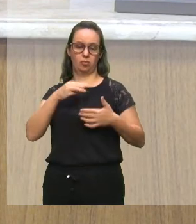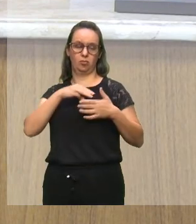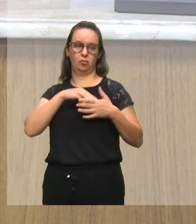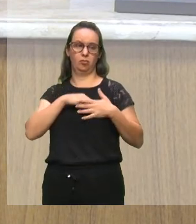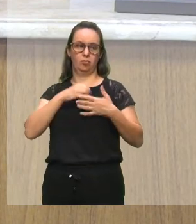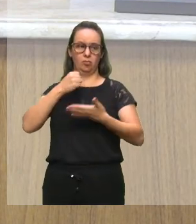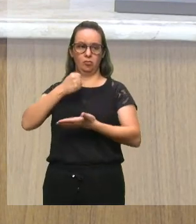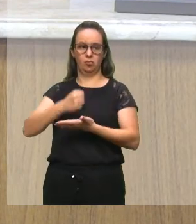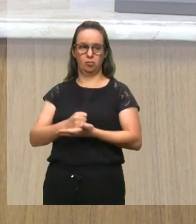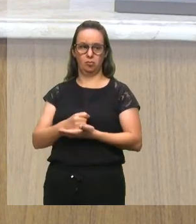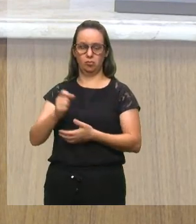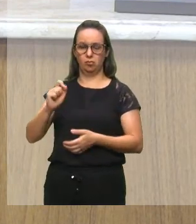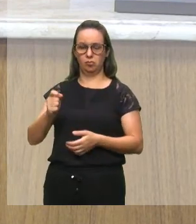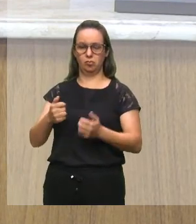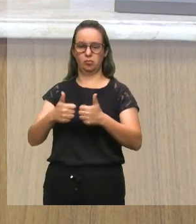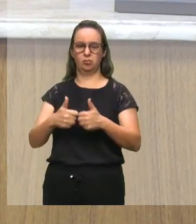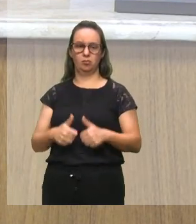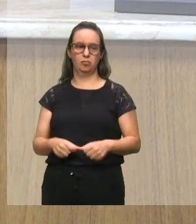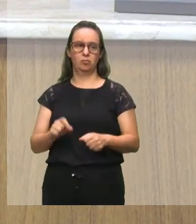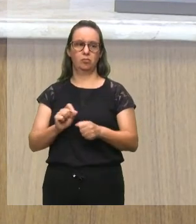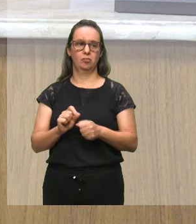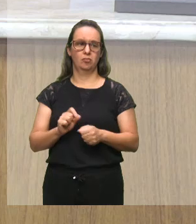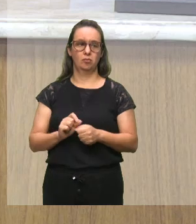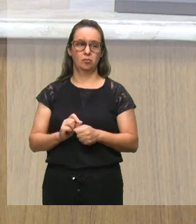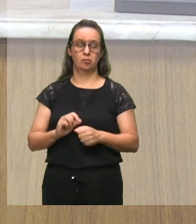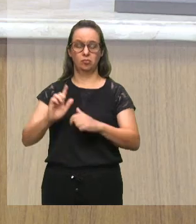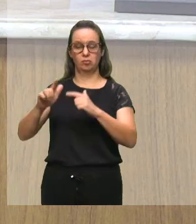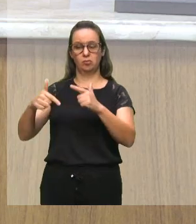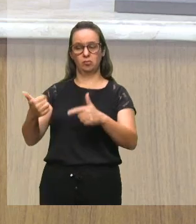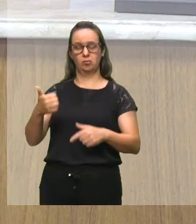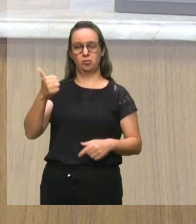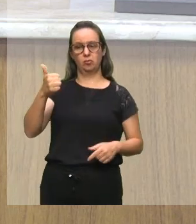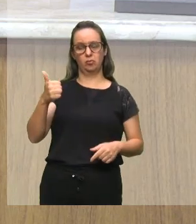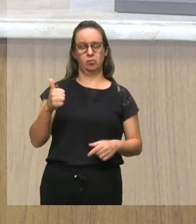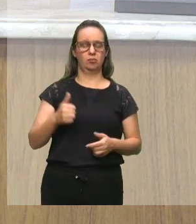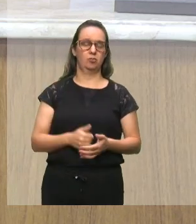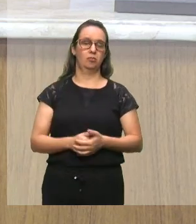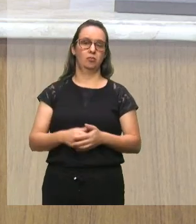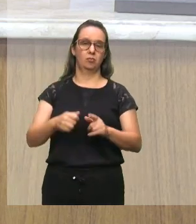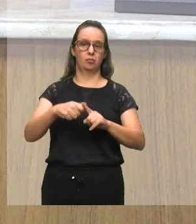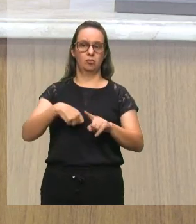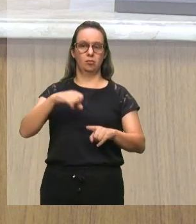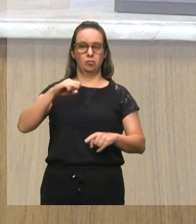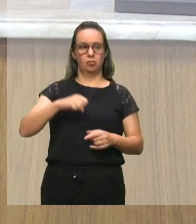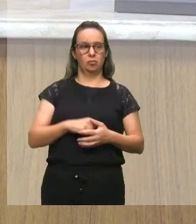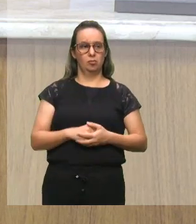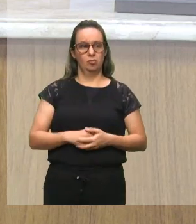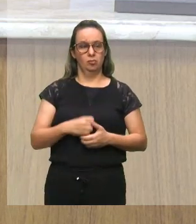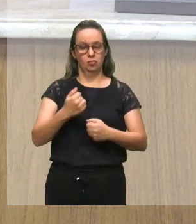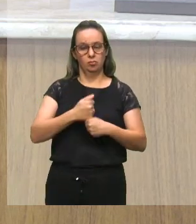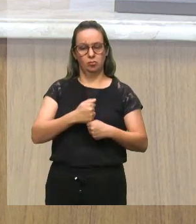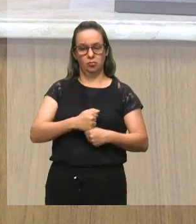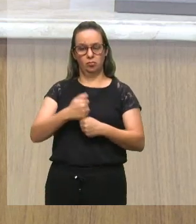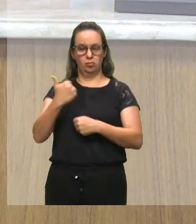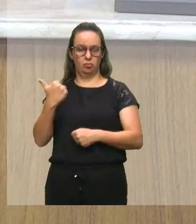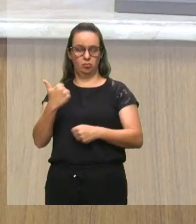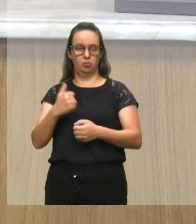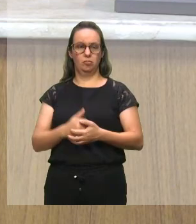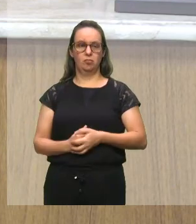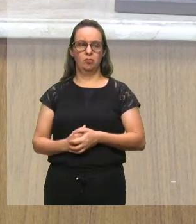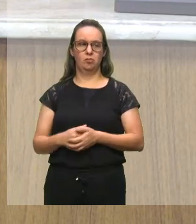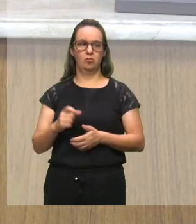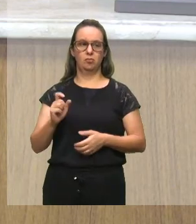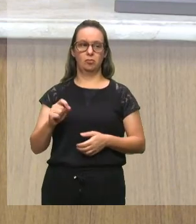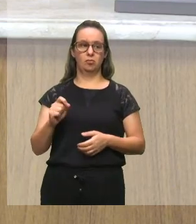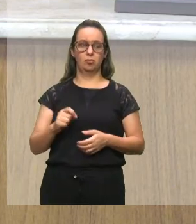ser tomada a partir de 1º de janeiro. Hoje, tá, a gente prevê o pagamento dos salários da forma como está